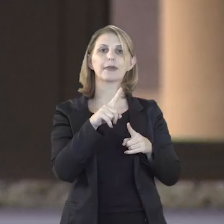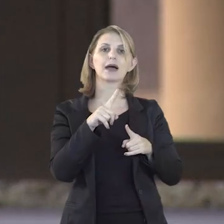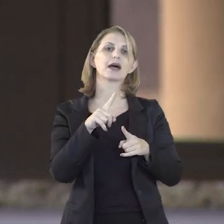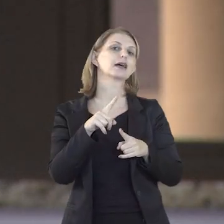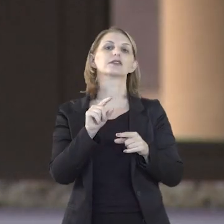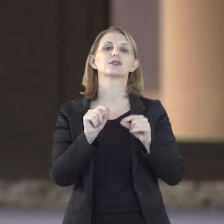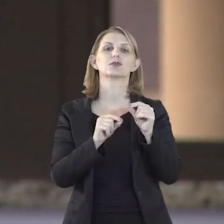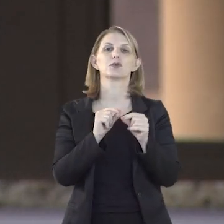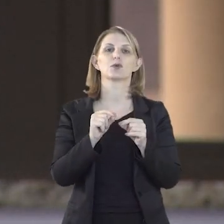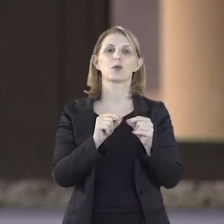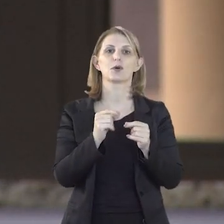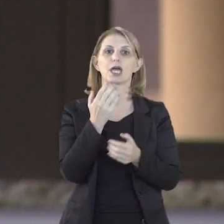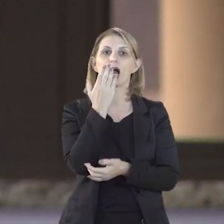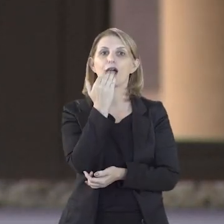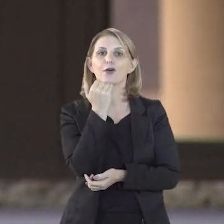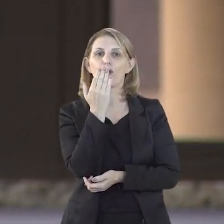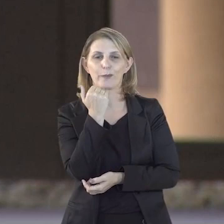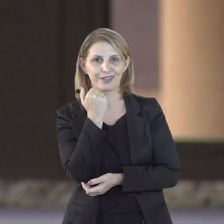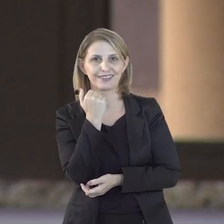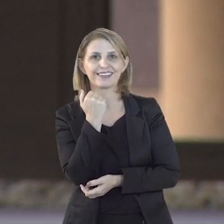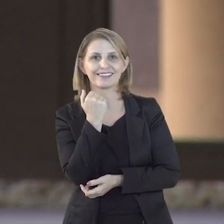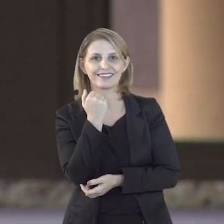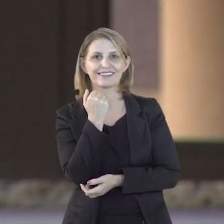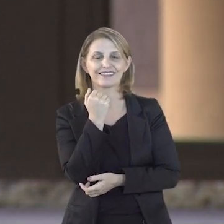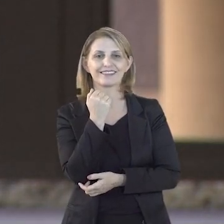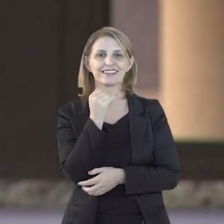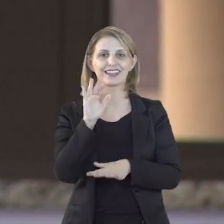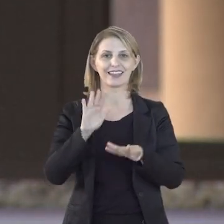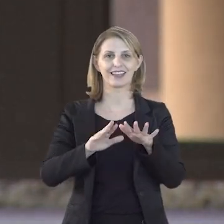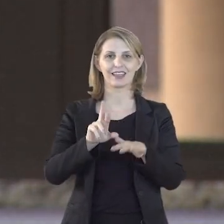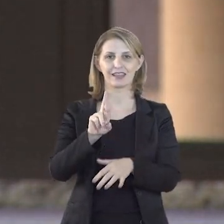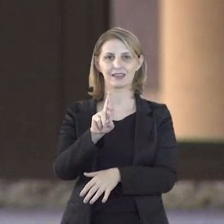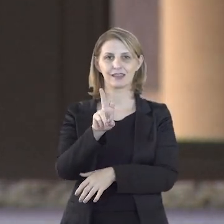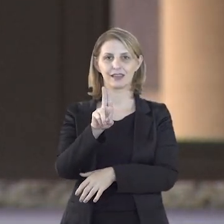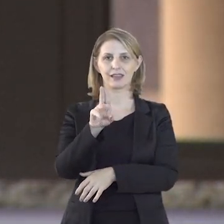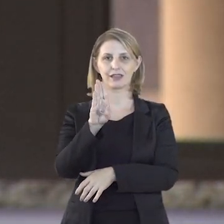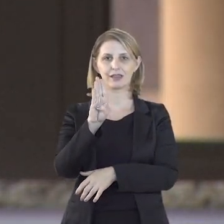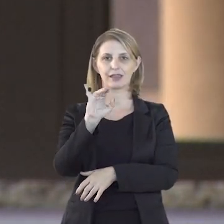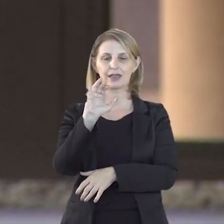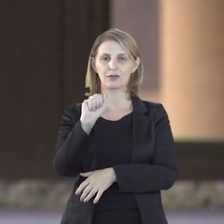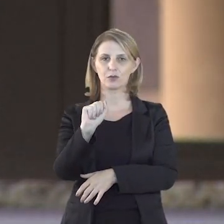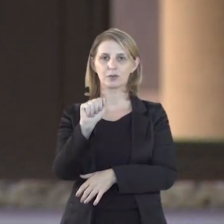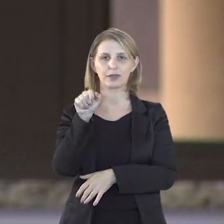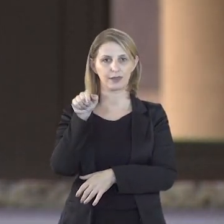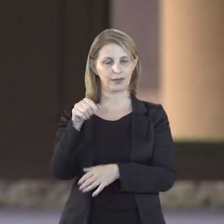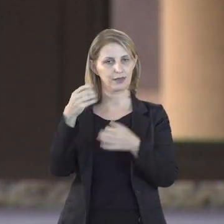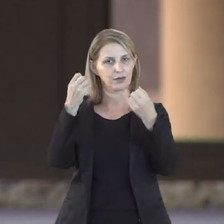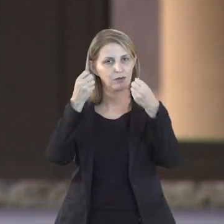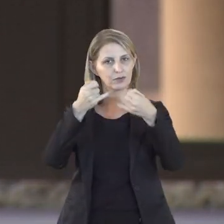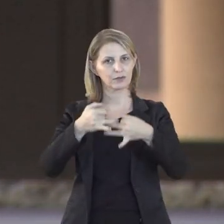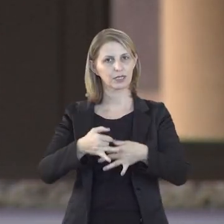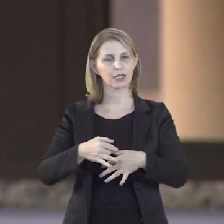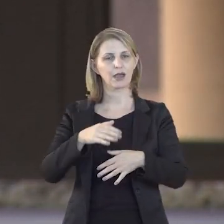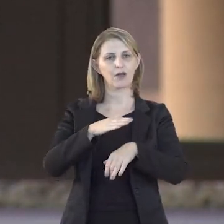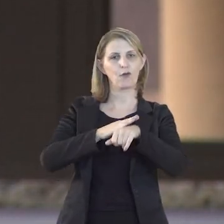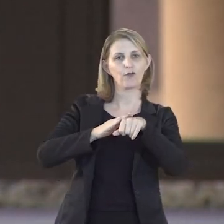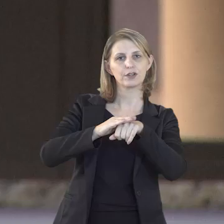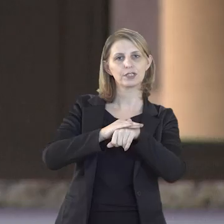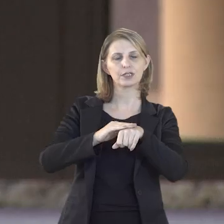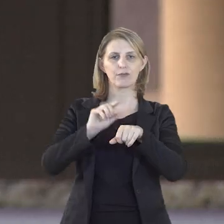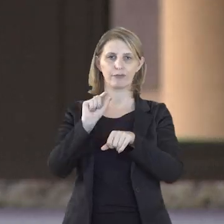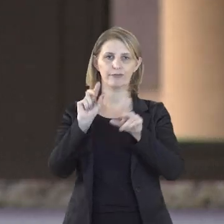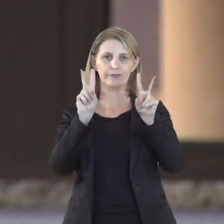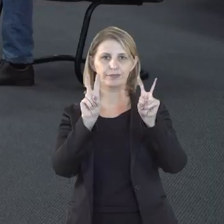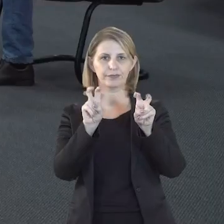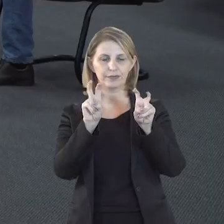a questão do café e tudo mais, mas a gente busca no alimento, isso muitas vezes, né, Rúbia? E a Rúbia está aqui hoje